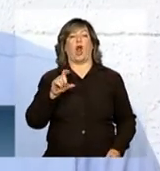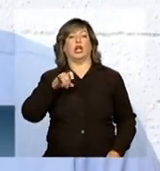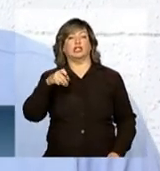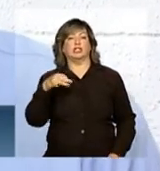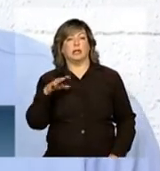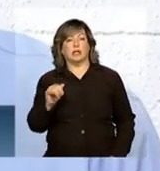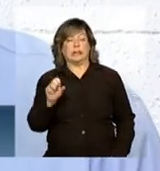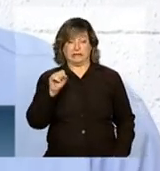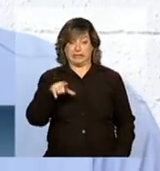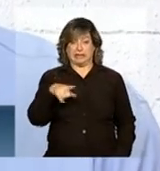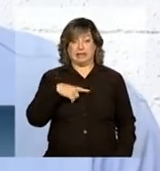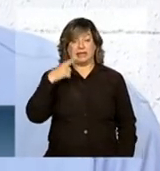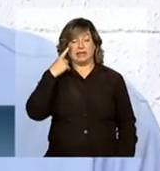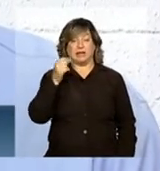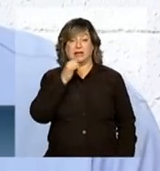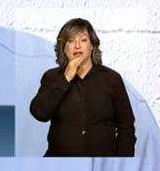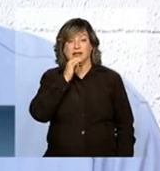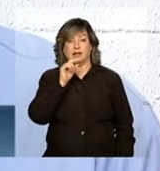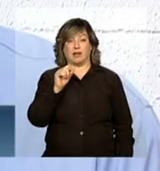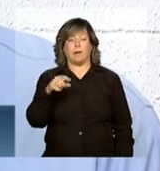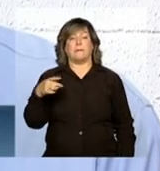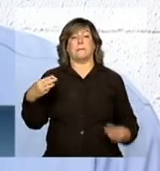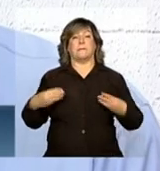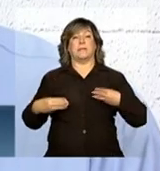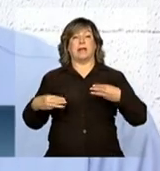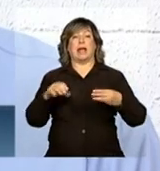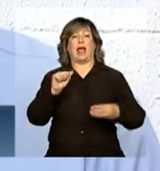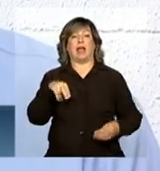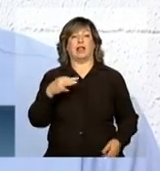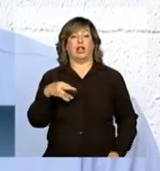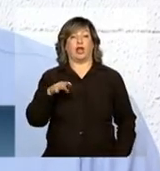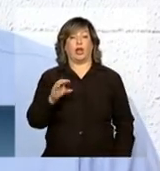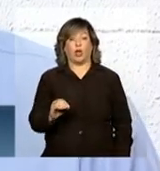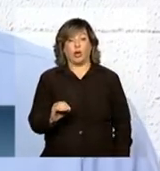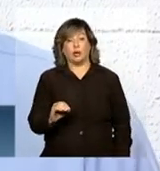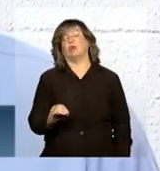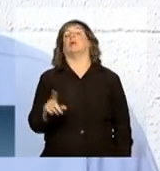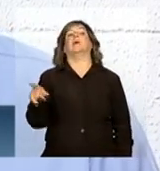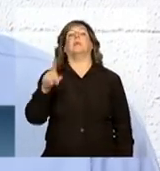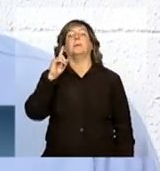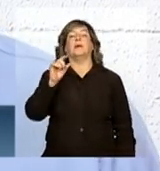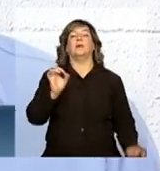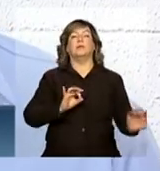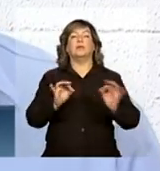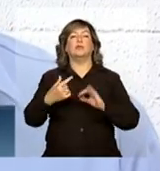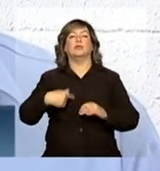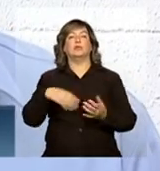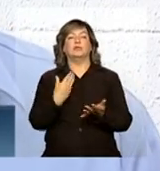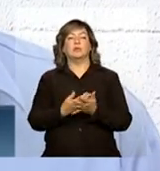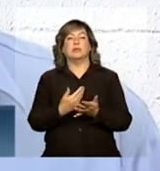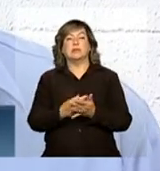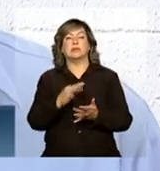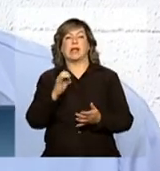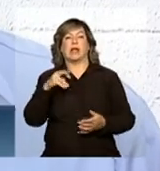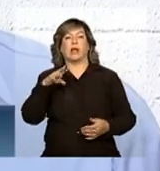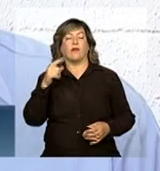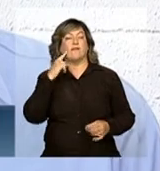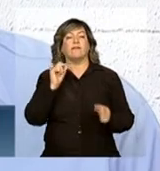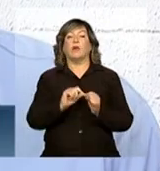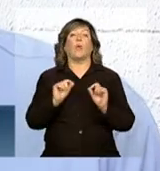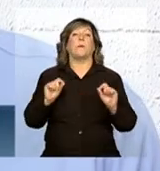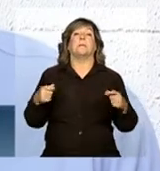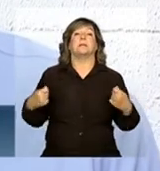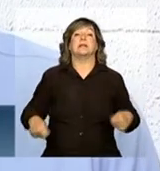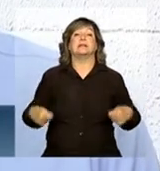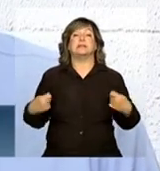ideia, o ministro Antônio Andrade nos delegou para fazer todo o estudo técnico do que precisa de imediato se resolver.